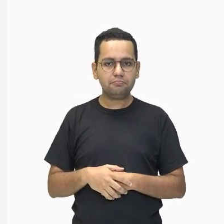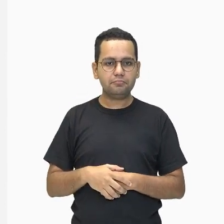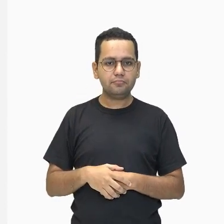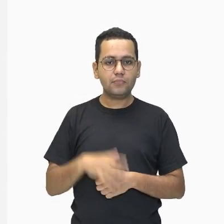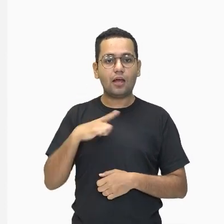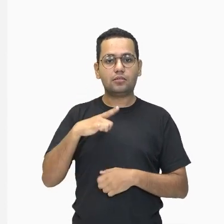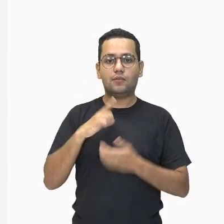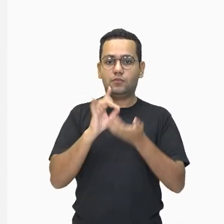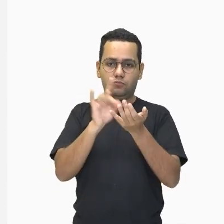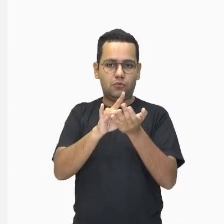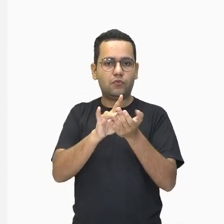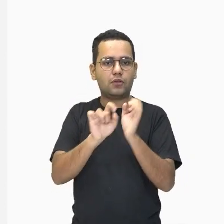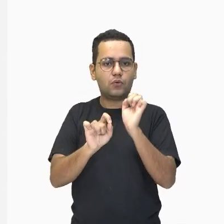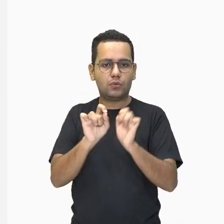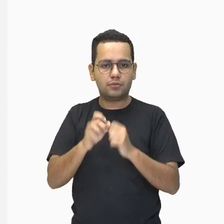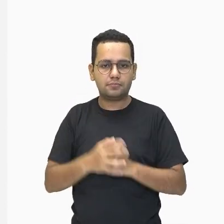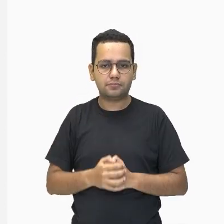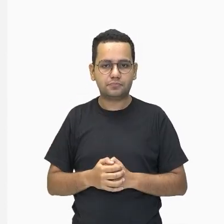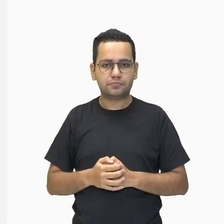era possível